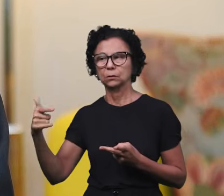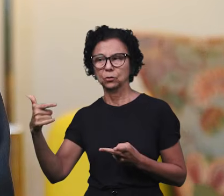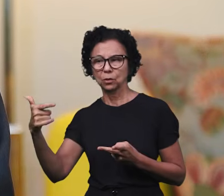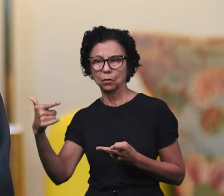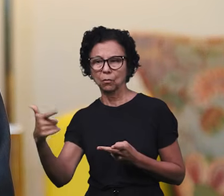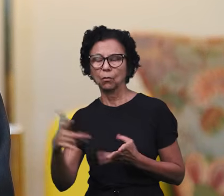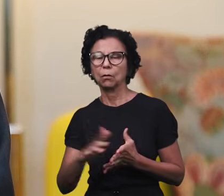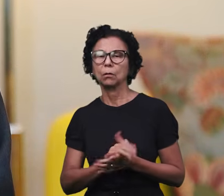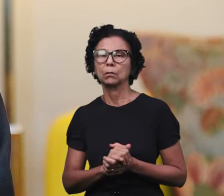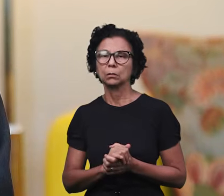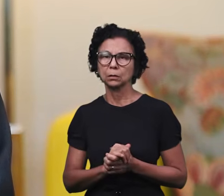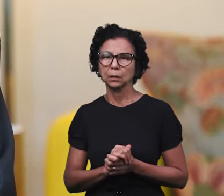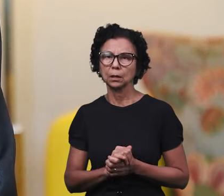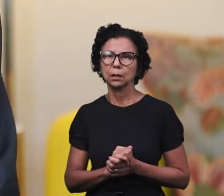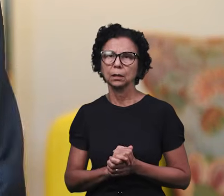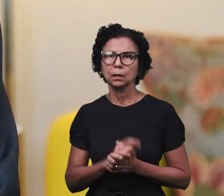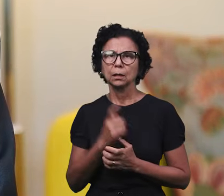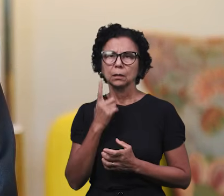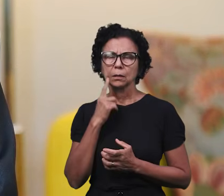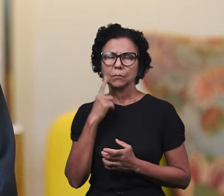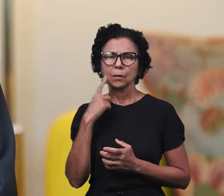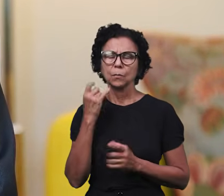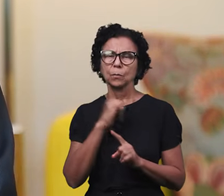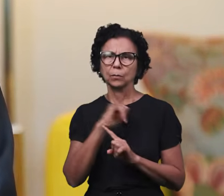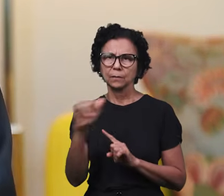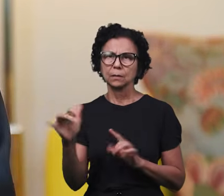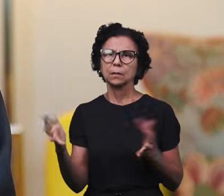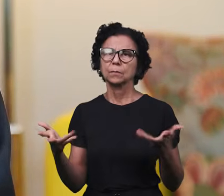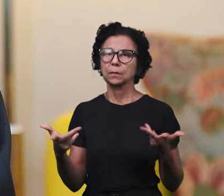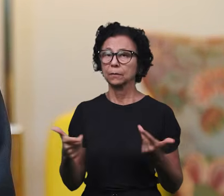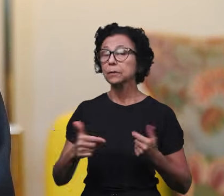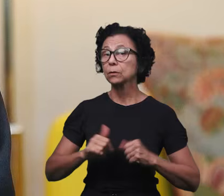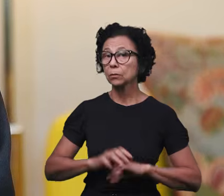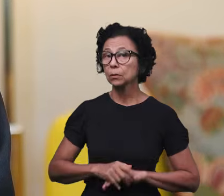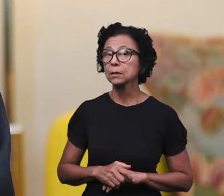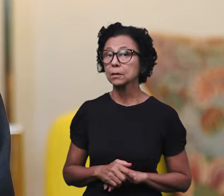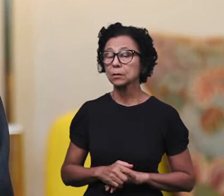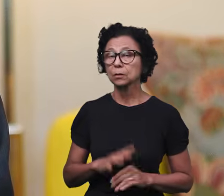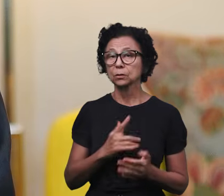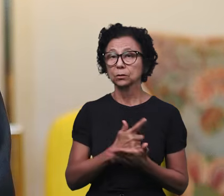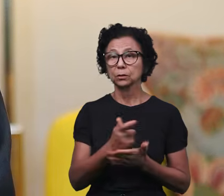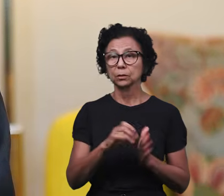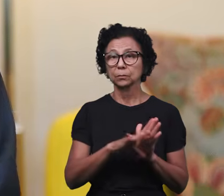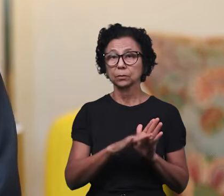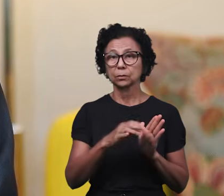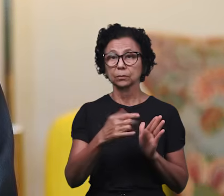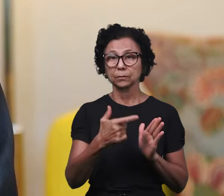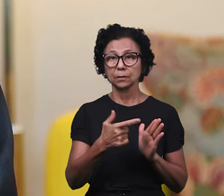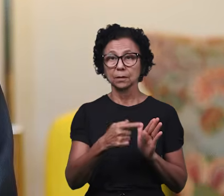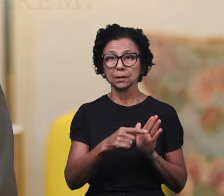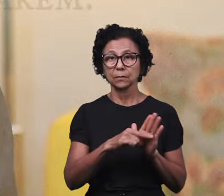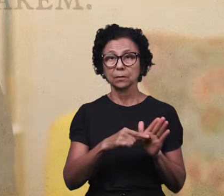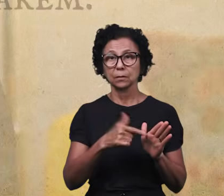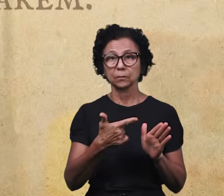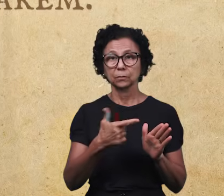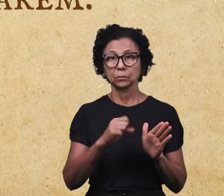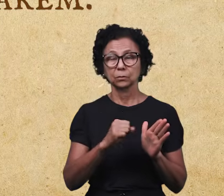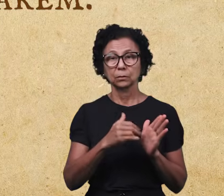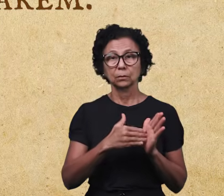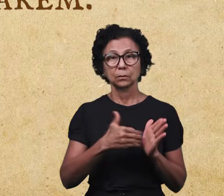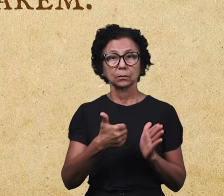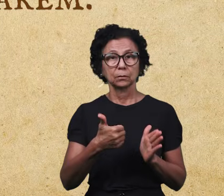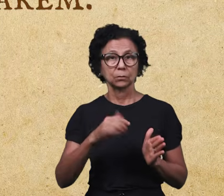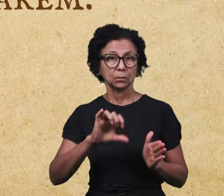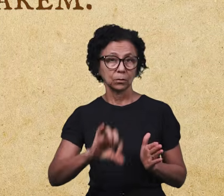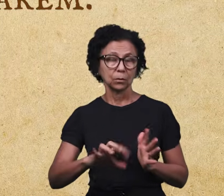é extraordinária, porque é uma tipologia, né, de figuras proféticas maravilhosas. Né? Porque ele diz assim, ó, está em Gênesis 27,